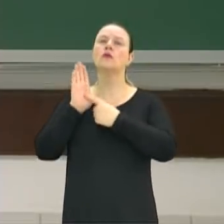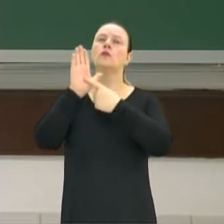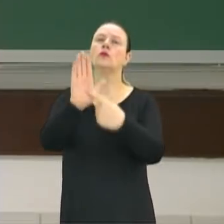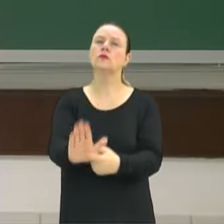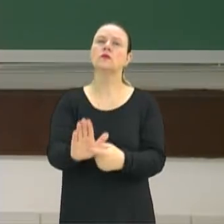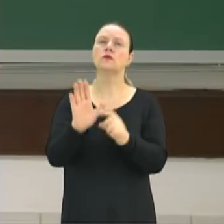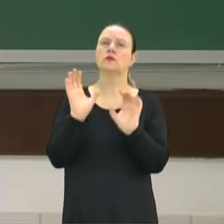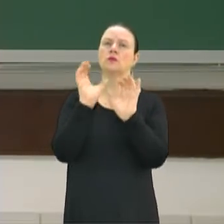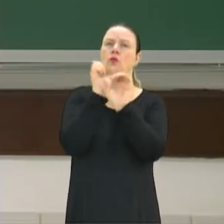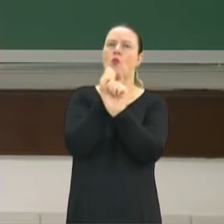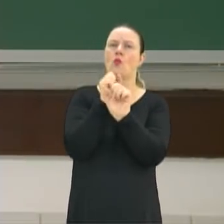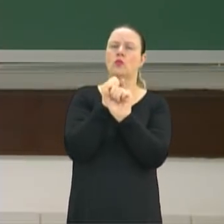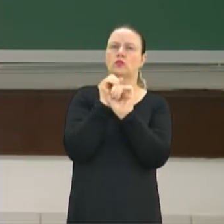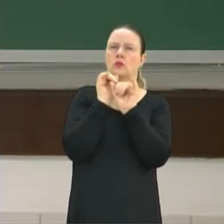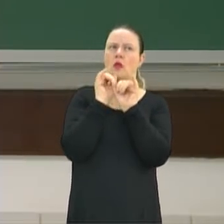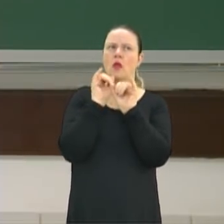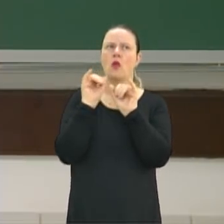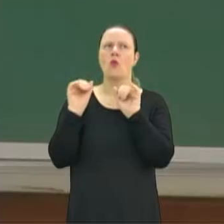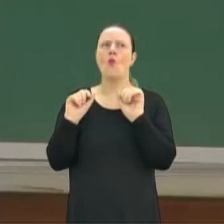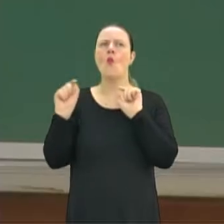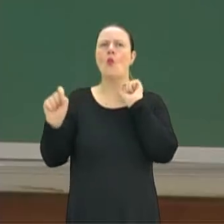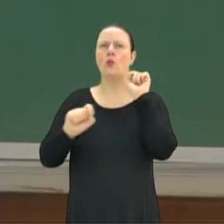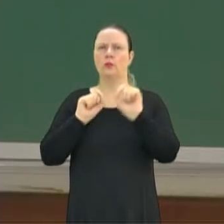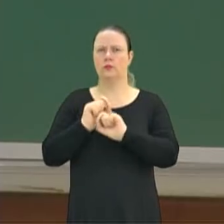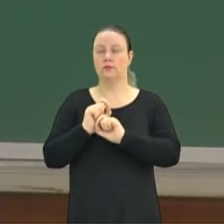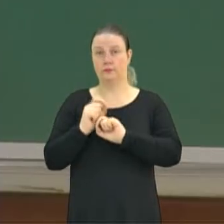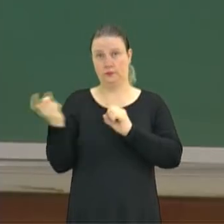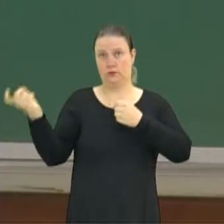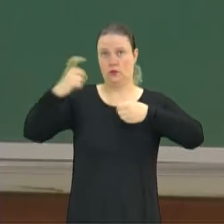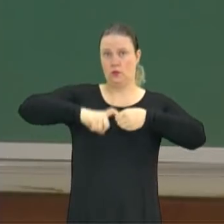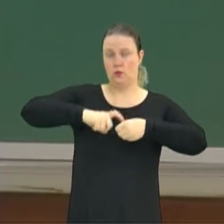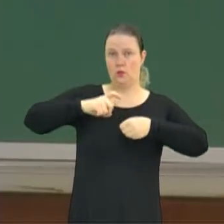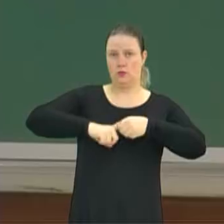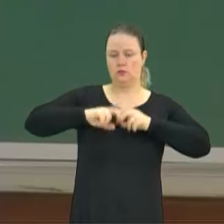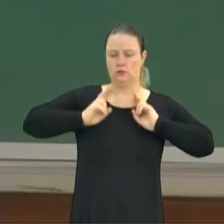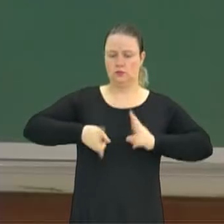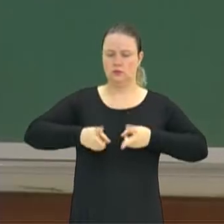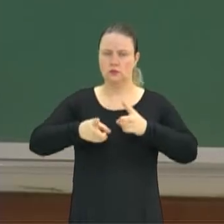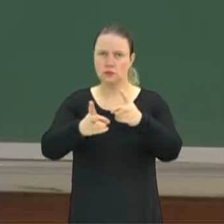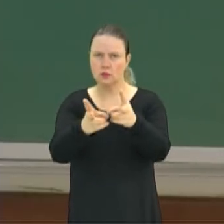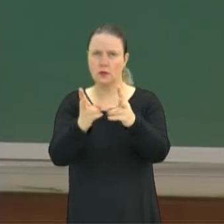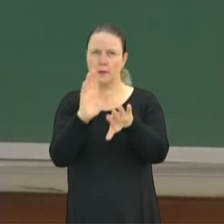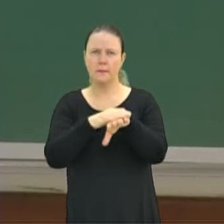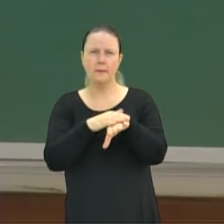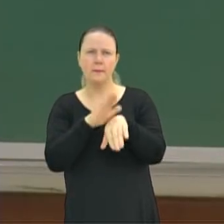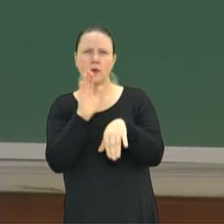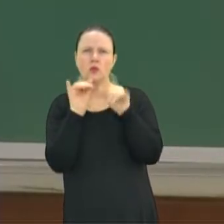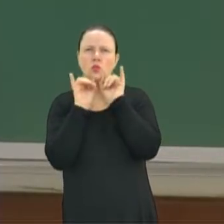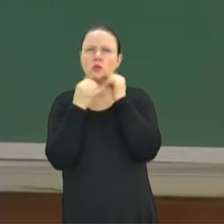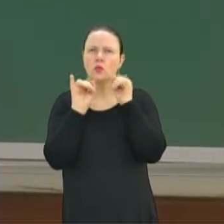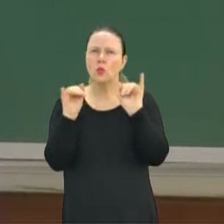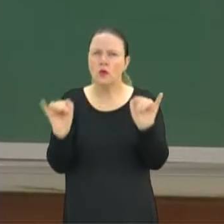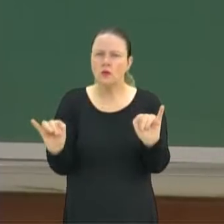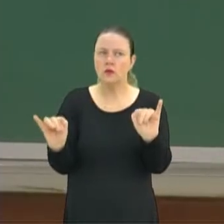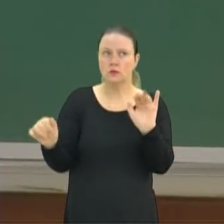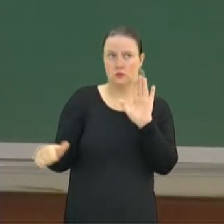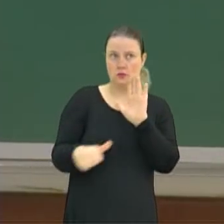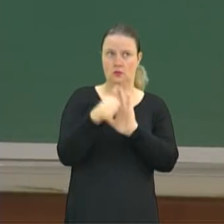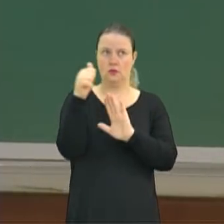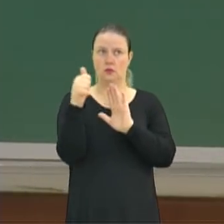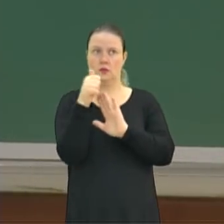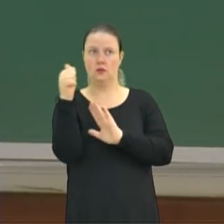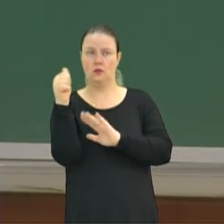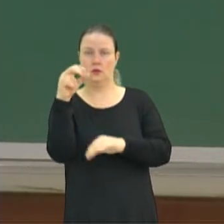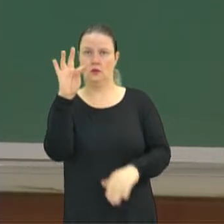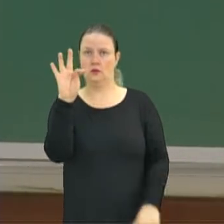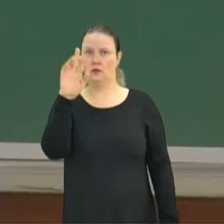quantidade de energia ao longo dos níveis tróficos. Então, de volta, ó, sempre vai ter mais energia no primeiro nível trófico e menos